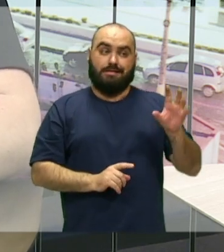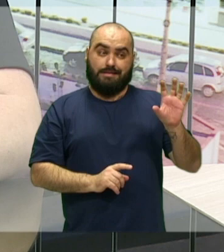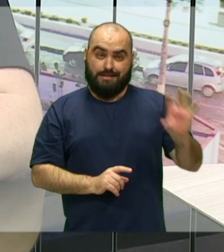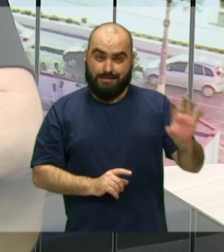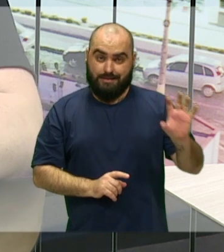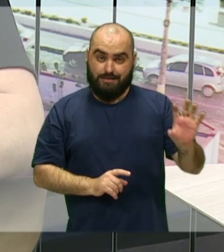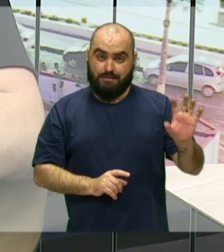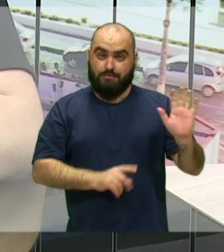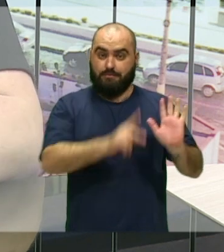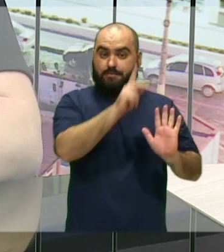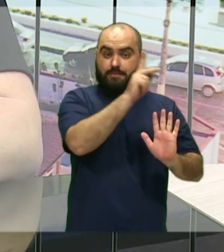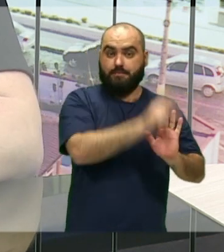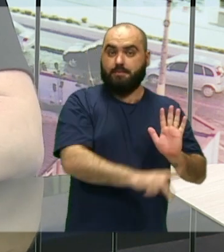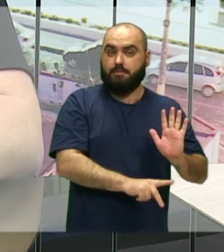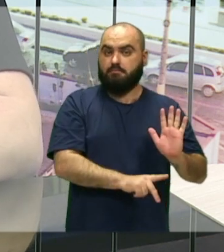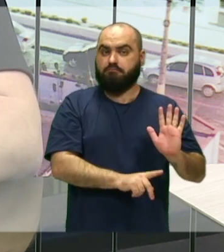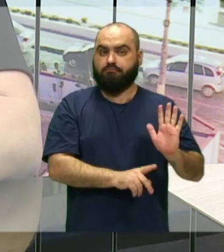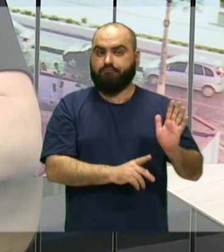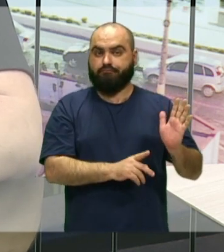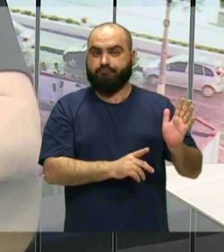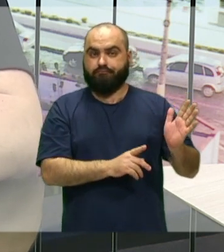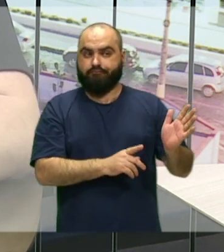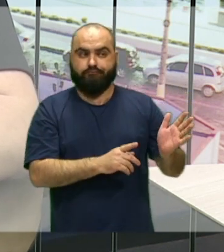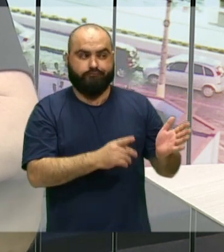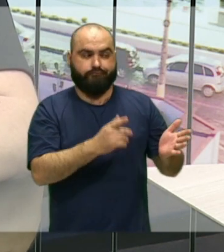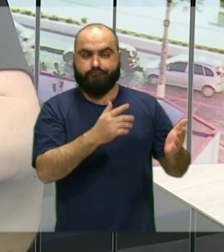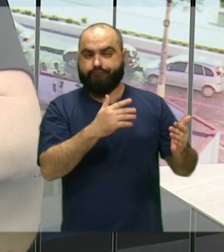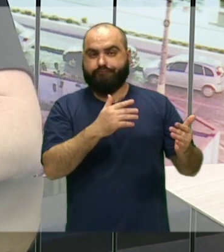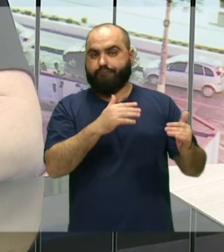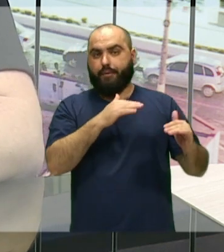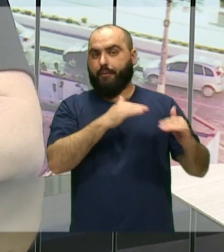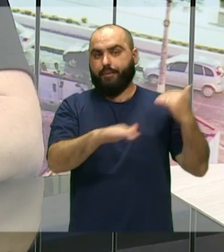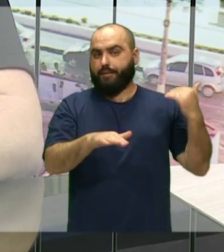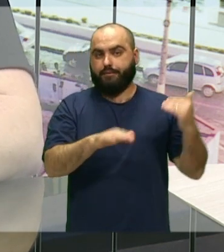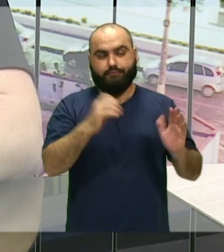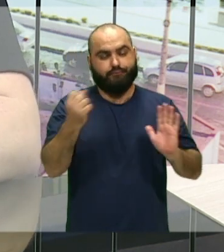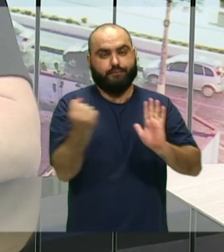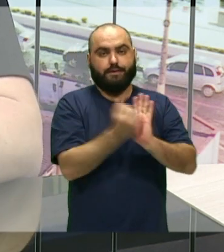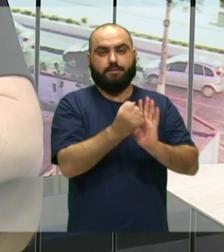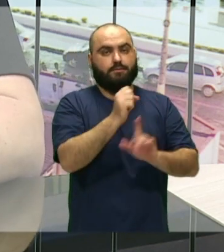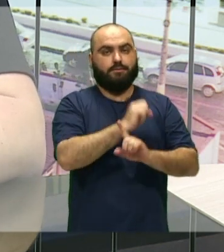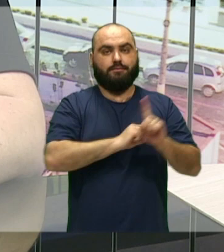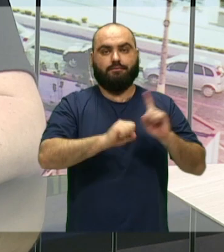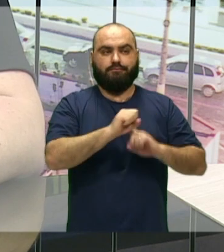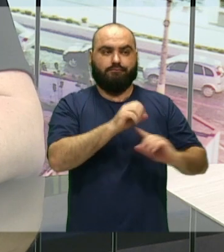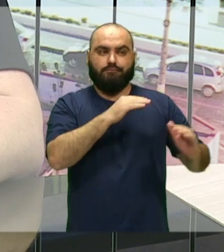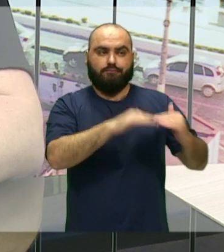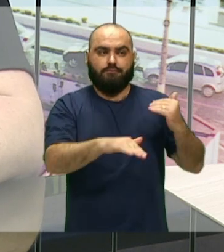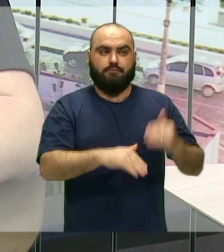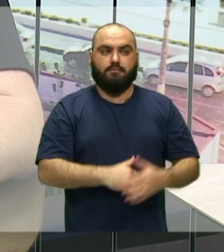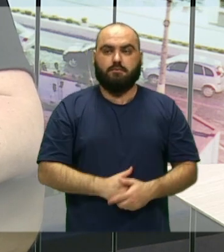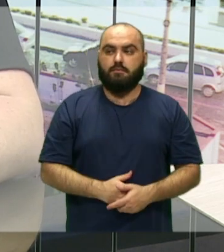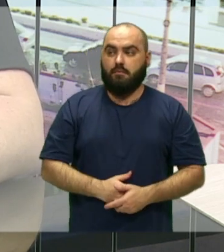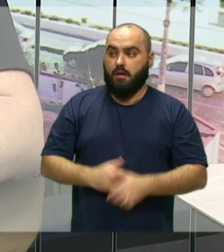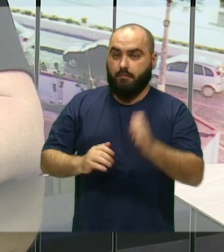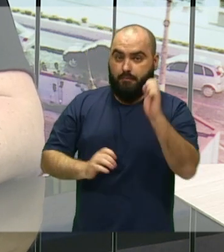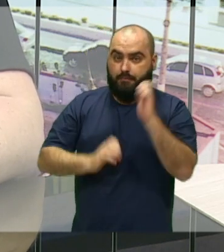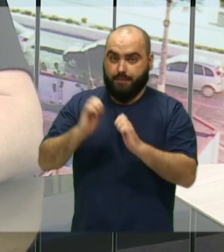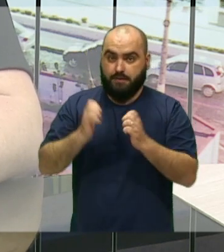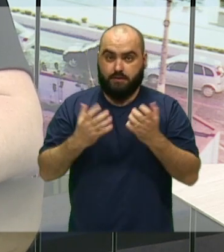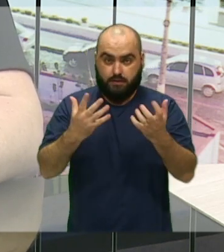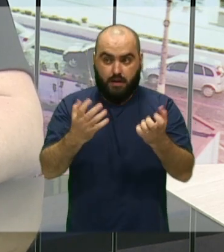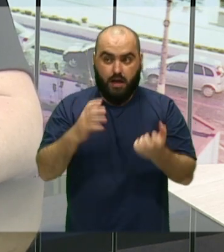de de projeto não não tem a ver com com o celo social então uma empresa que quer se inscrever